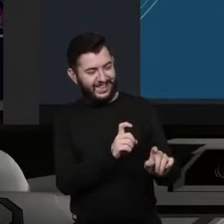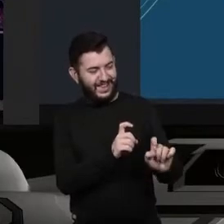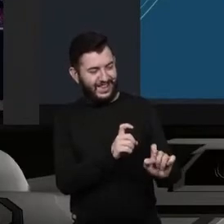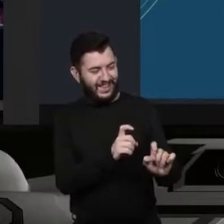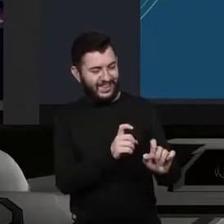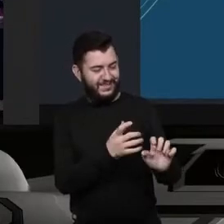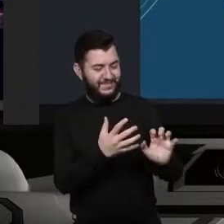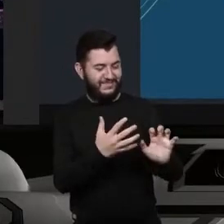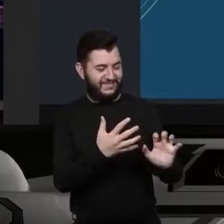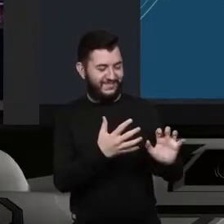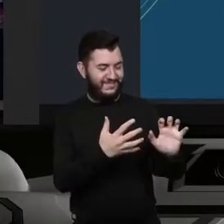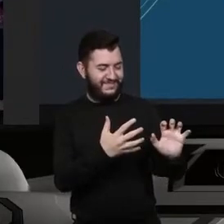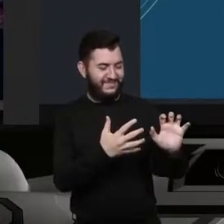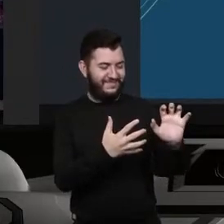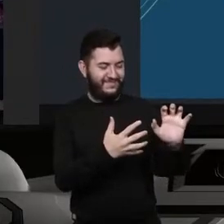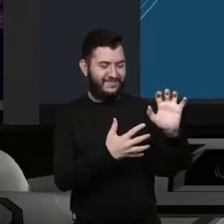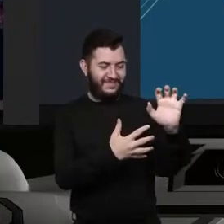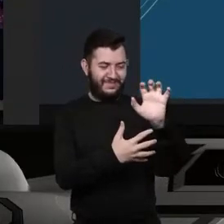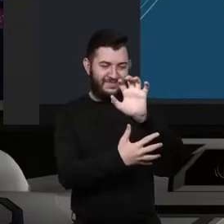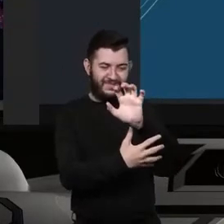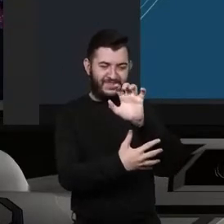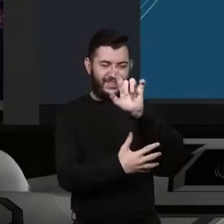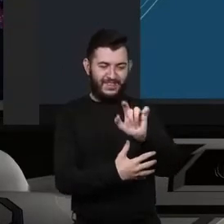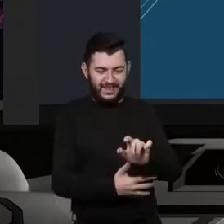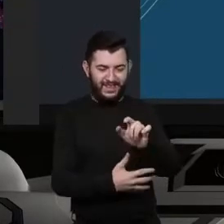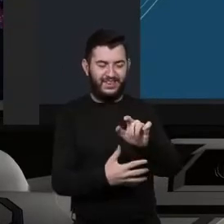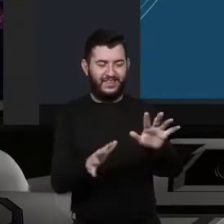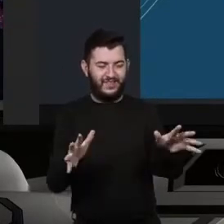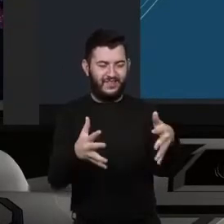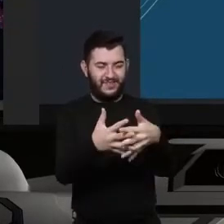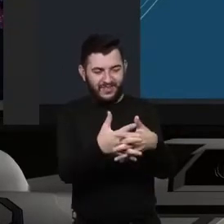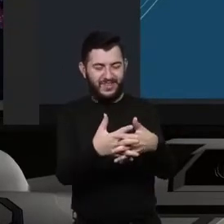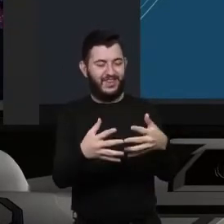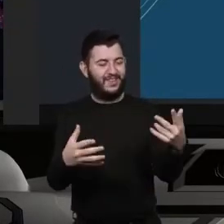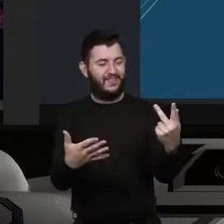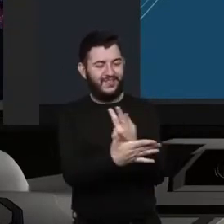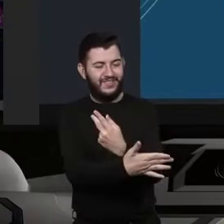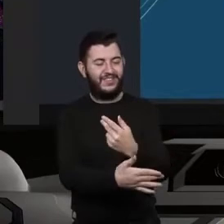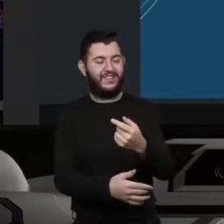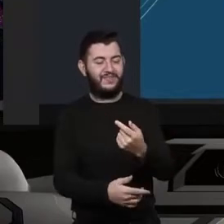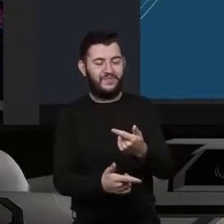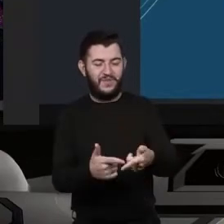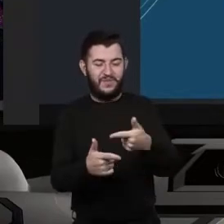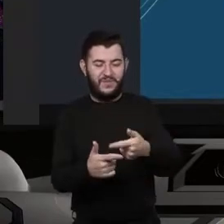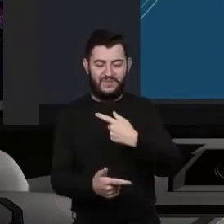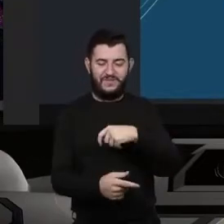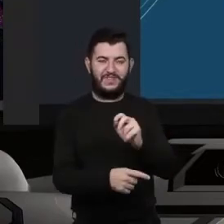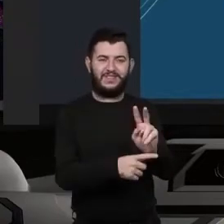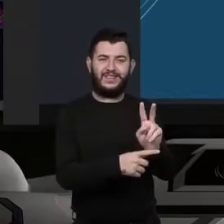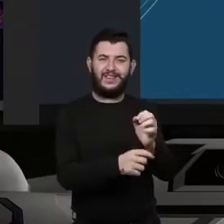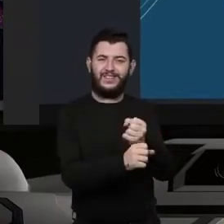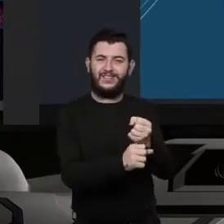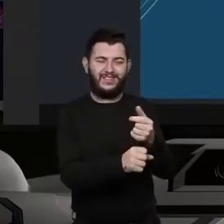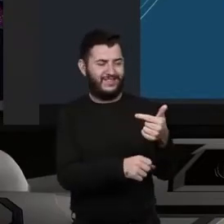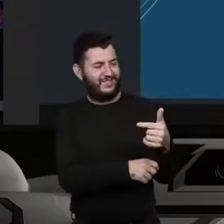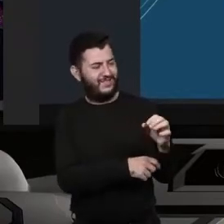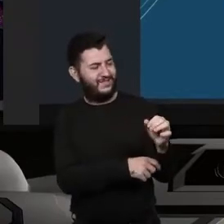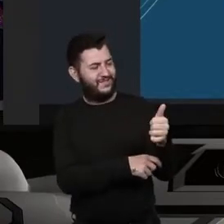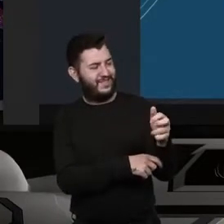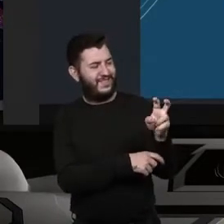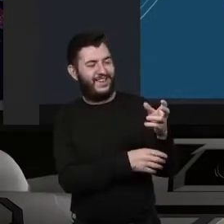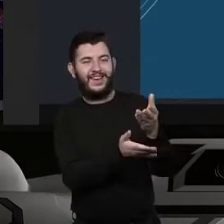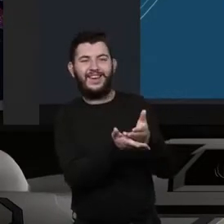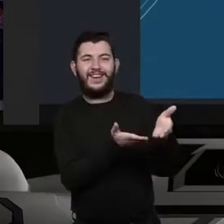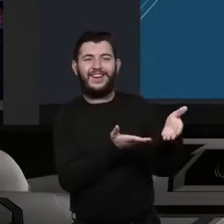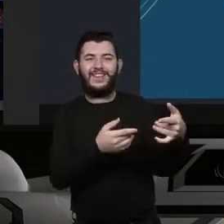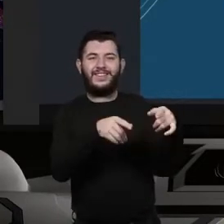vieram se desenvolvendo aí desde a crise fiscal de 2015, como centro de governo em si, e as instâncias de governança